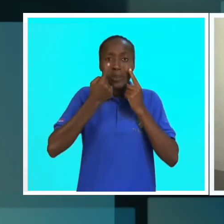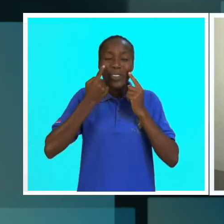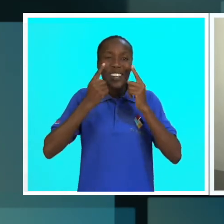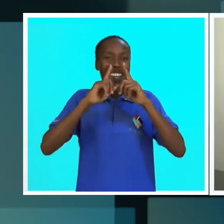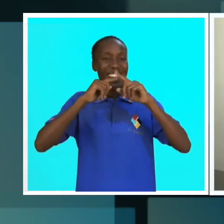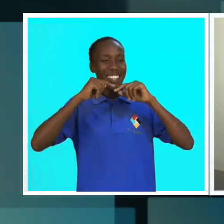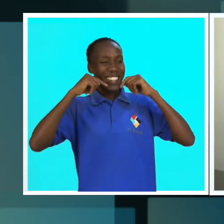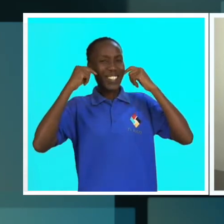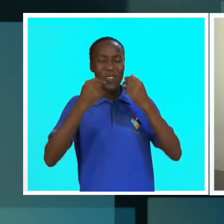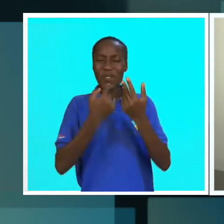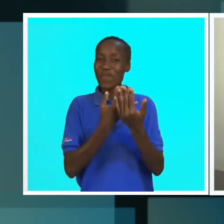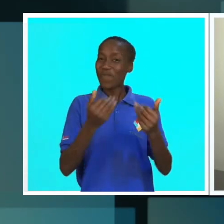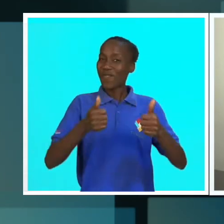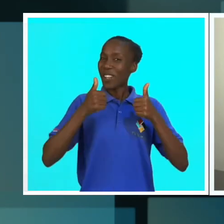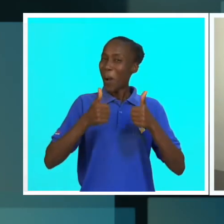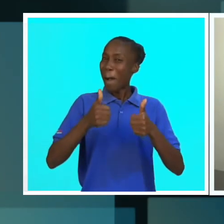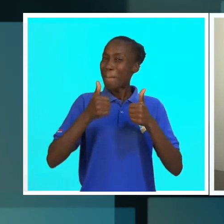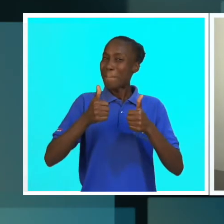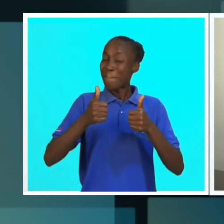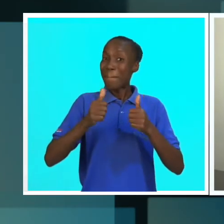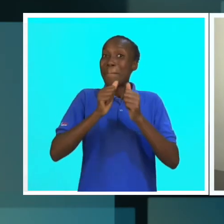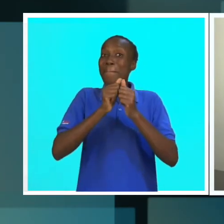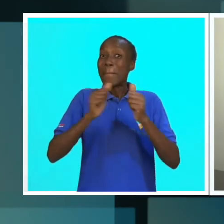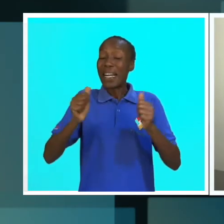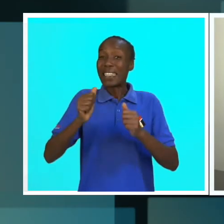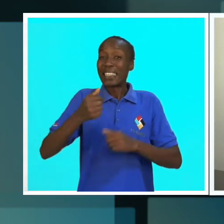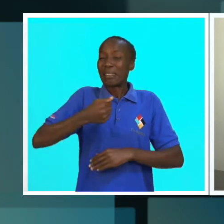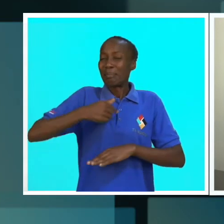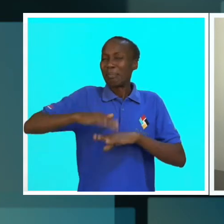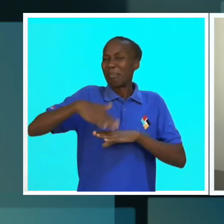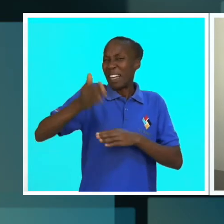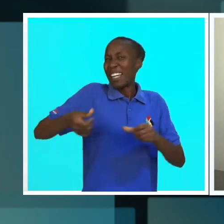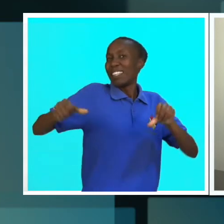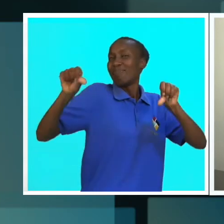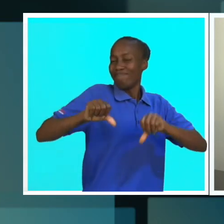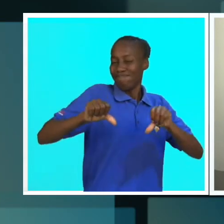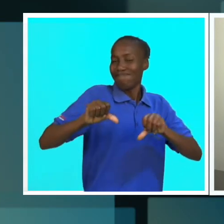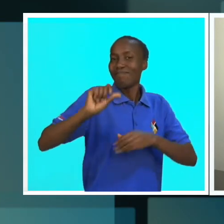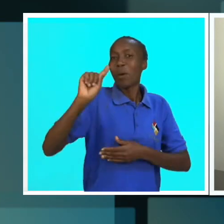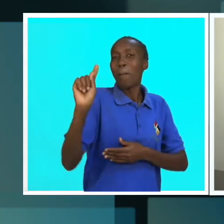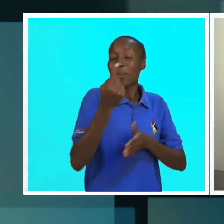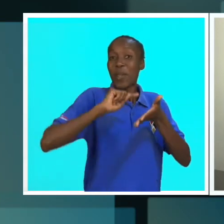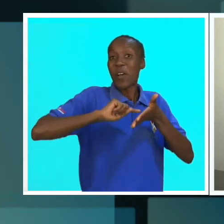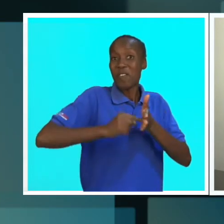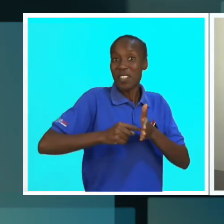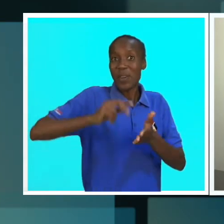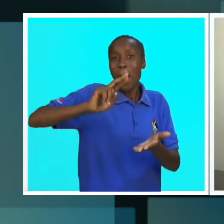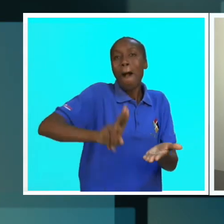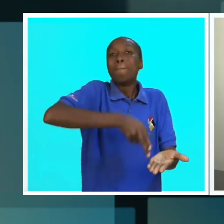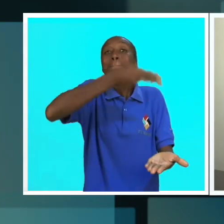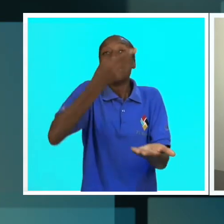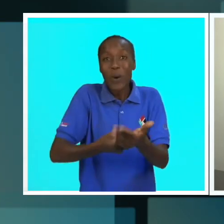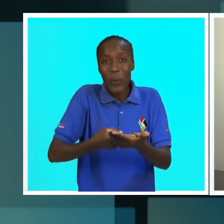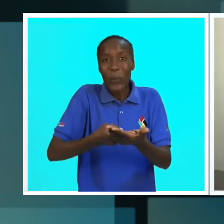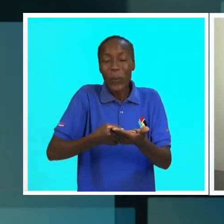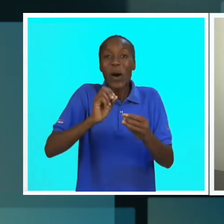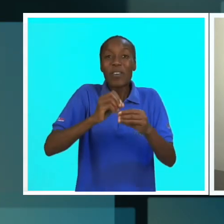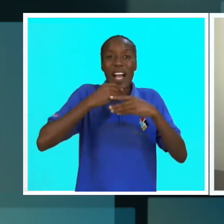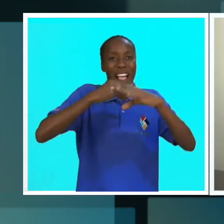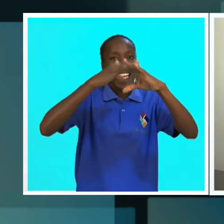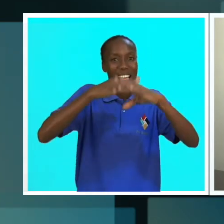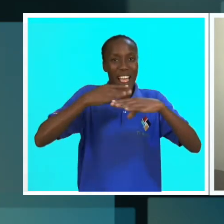tamanha felicidade, foi muito bom. O pior momento para mim foi a primeira vez que eu caí num palco.